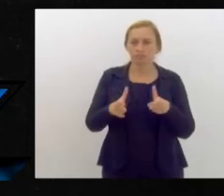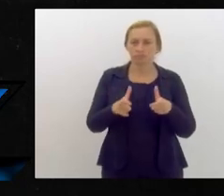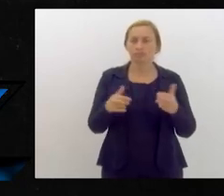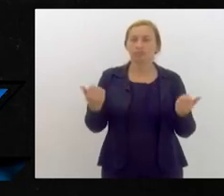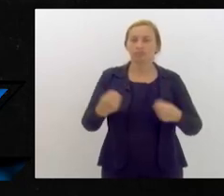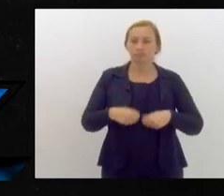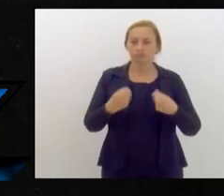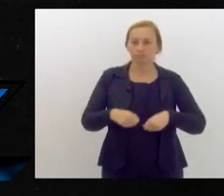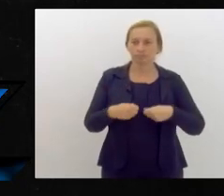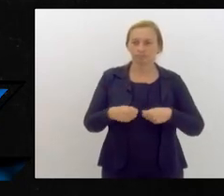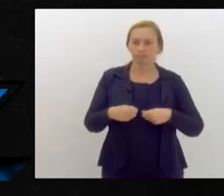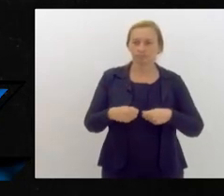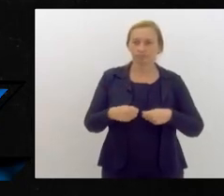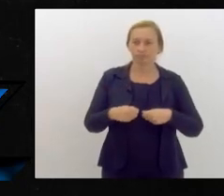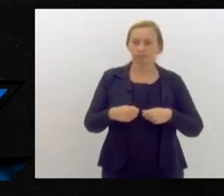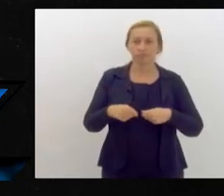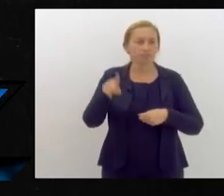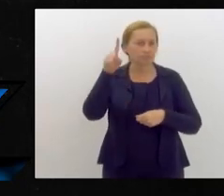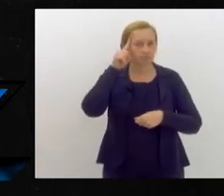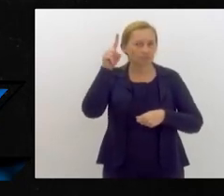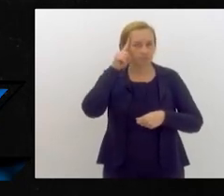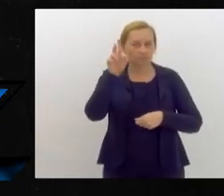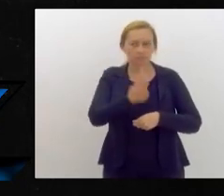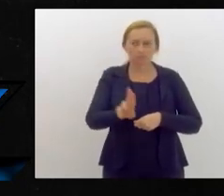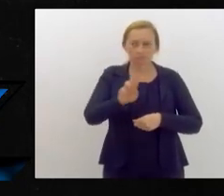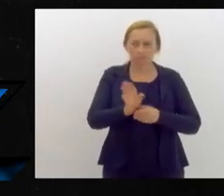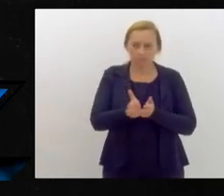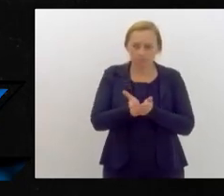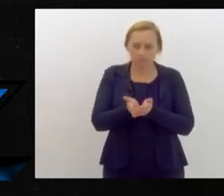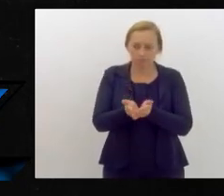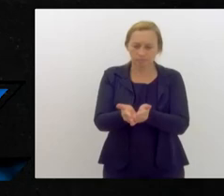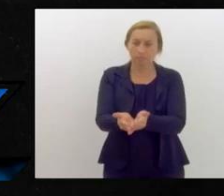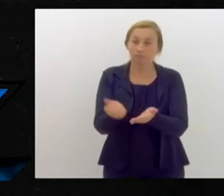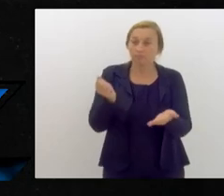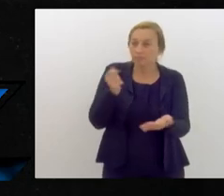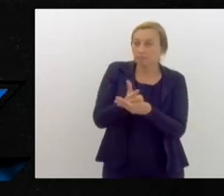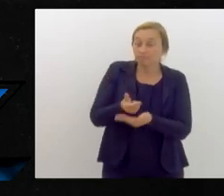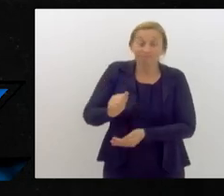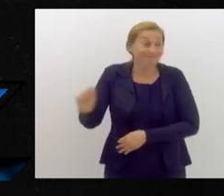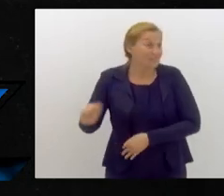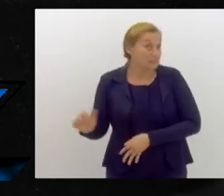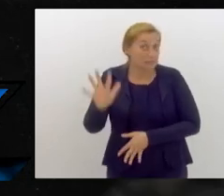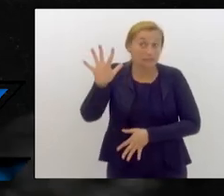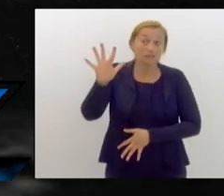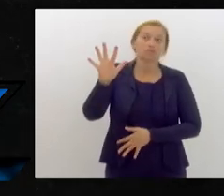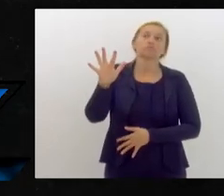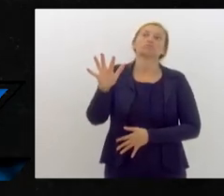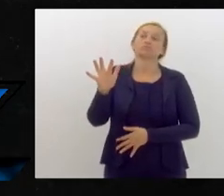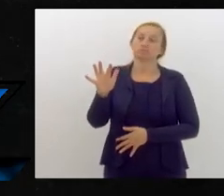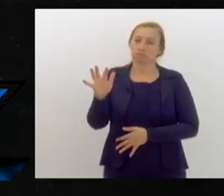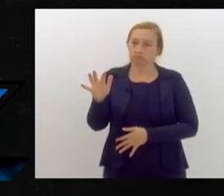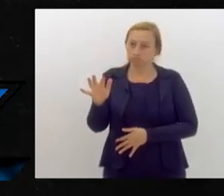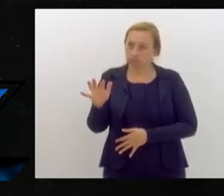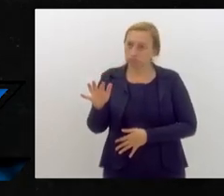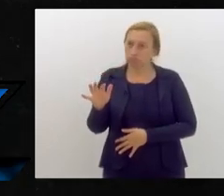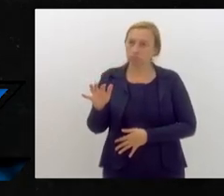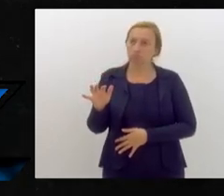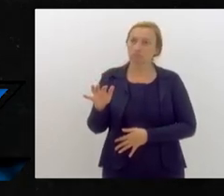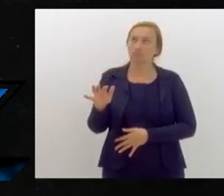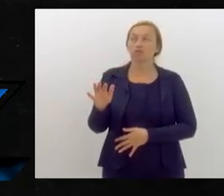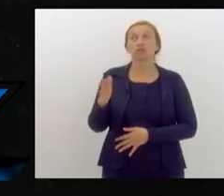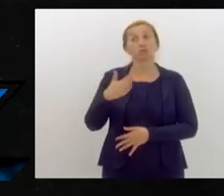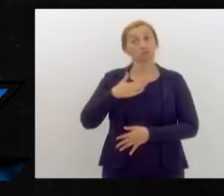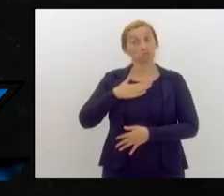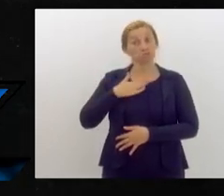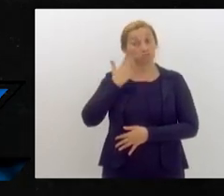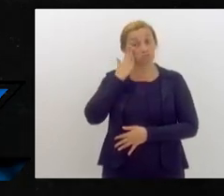precisam se deslocar diariamente e que pagam uma tarifa caríssima uma tarifa que no